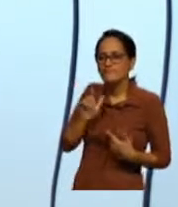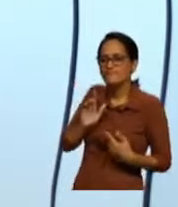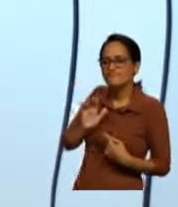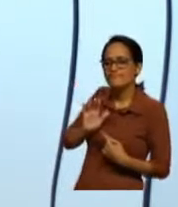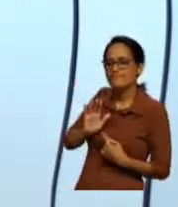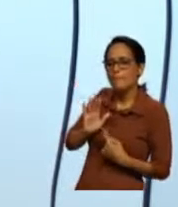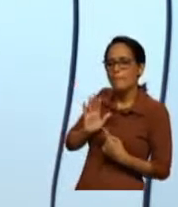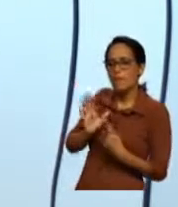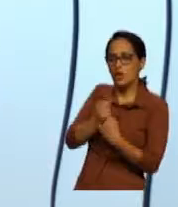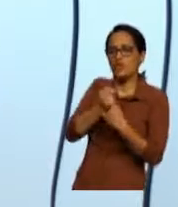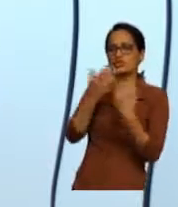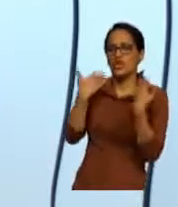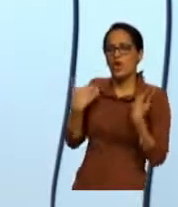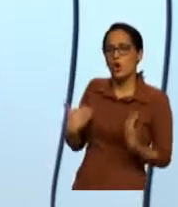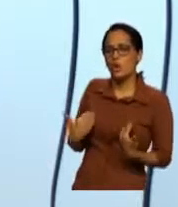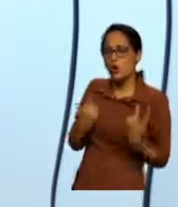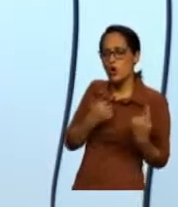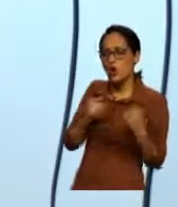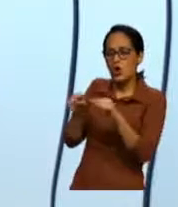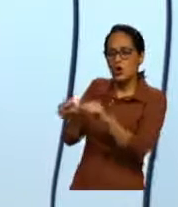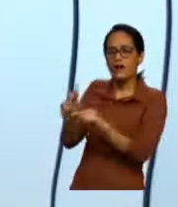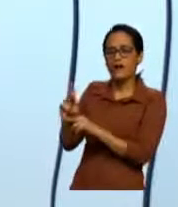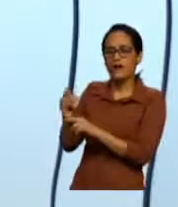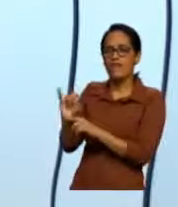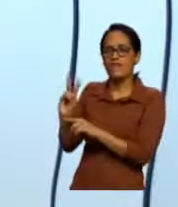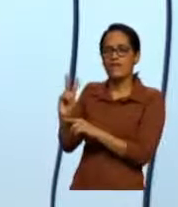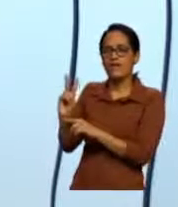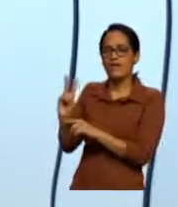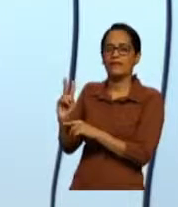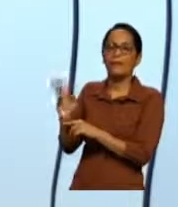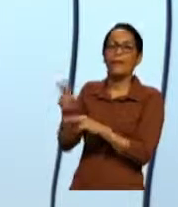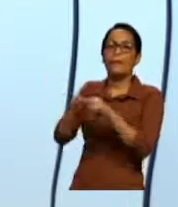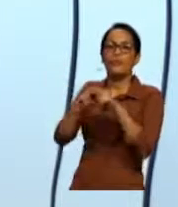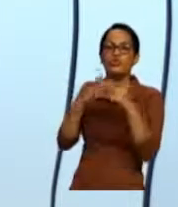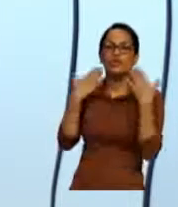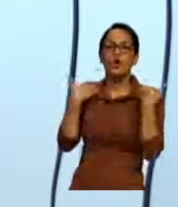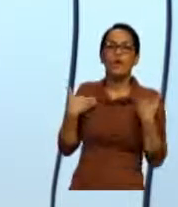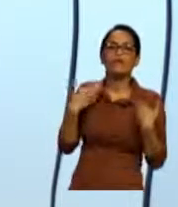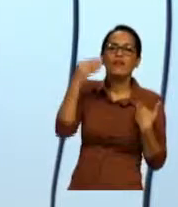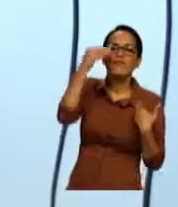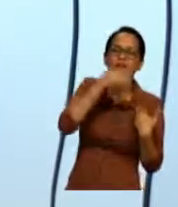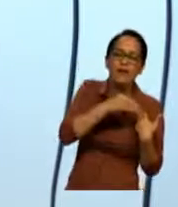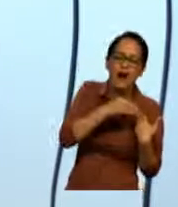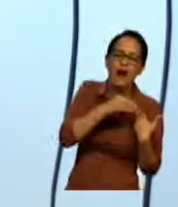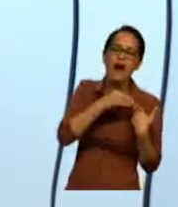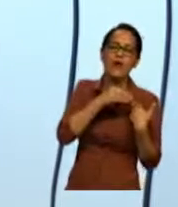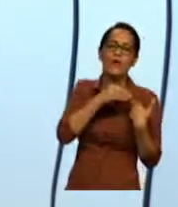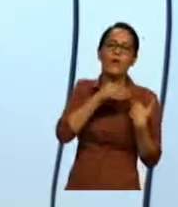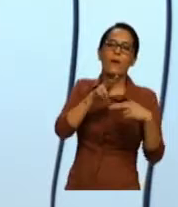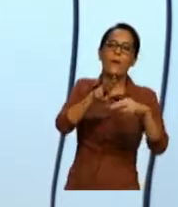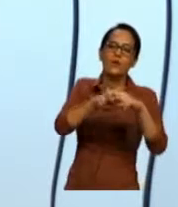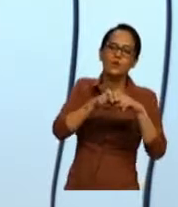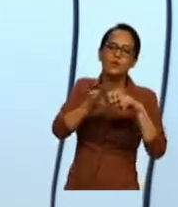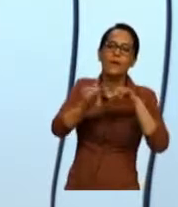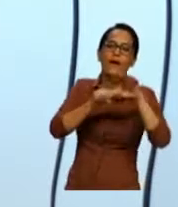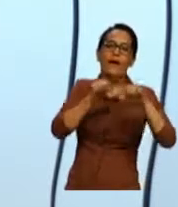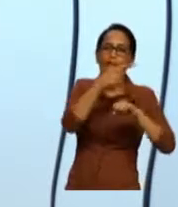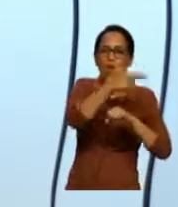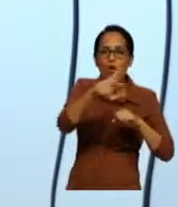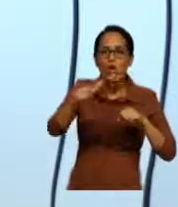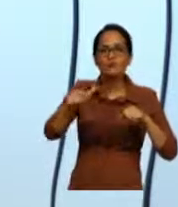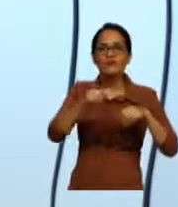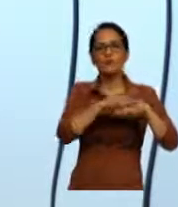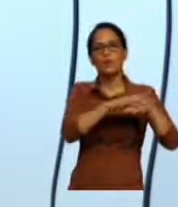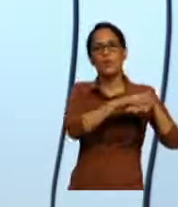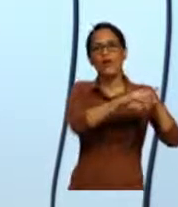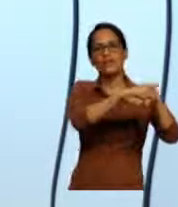resposta imune, ela não vai ter. Com isso, a imunidade, ó, vai lá embaixo. E com isso vem as doenças oportunistas. Quando eu